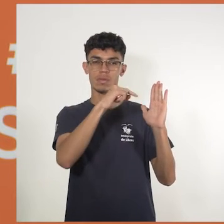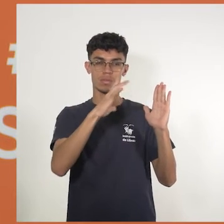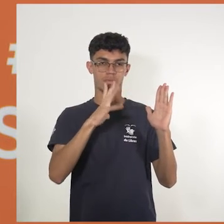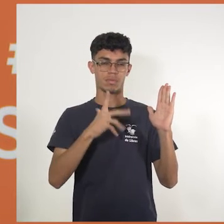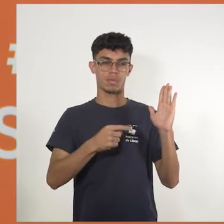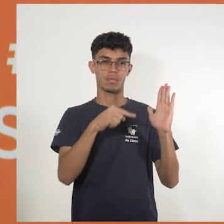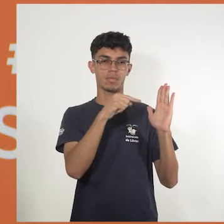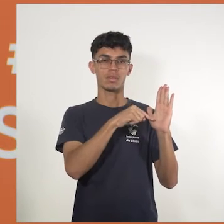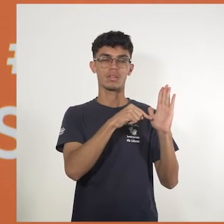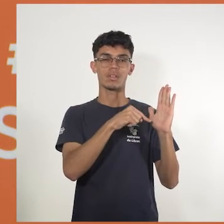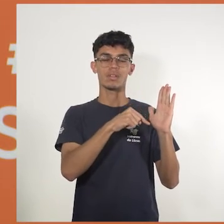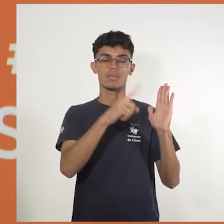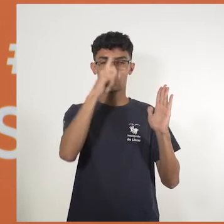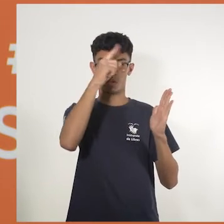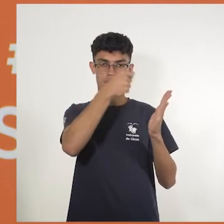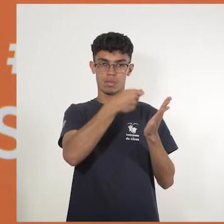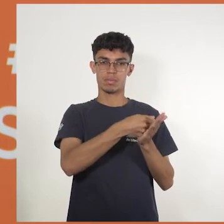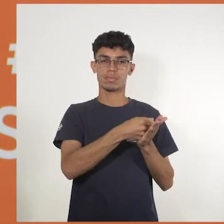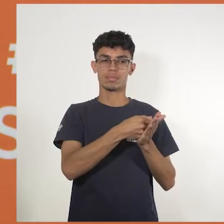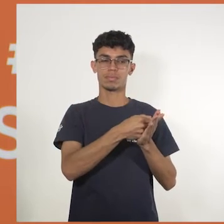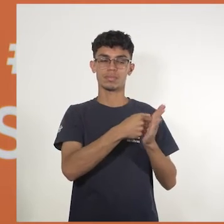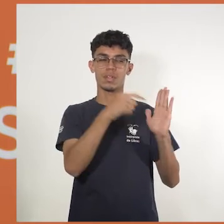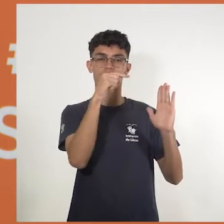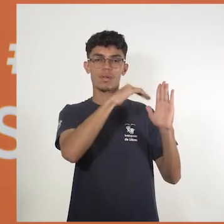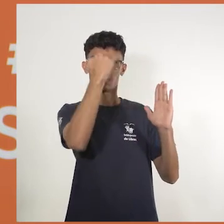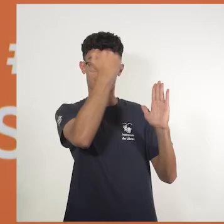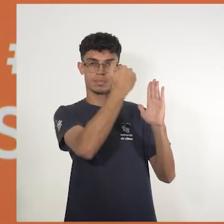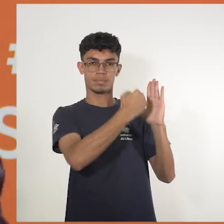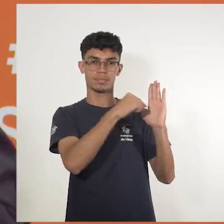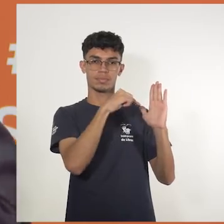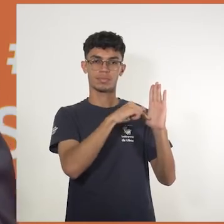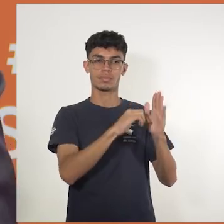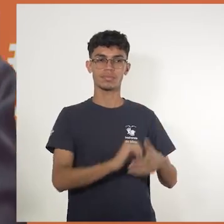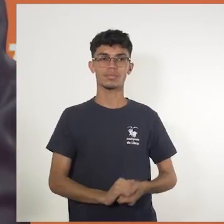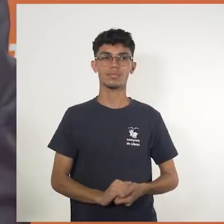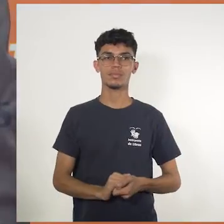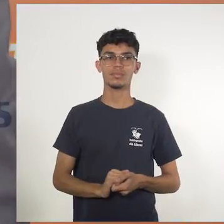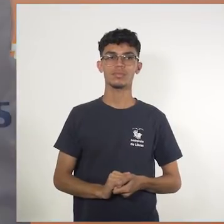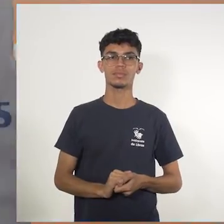fazendo a determinação, fazendo a orientação, é o que nós iremos seguir.